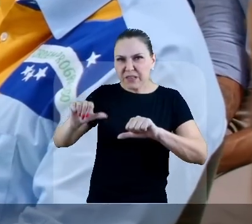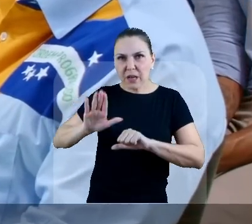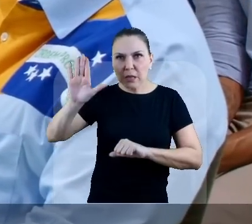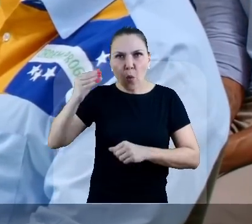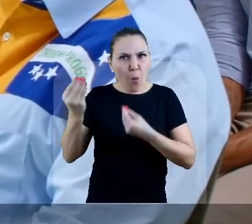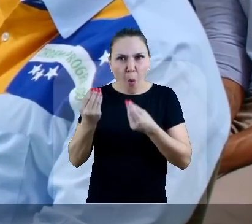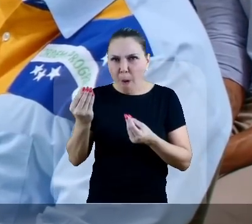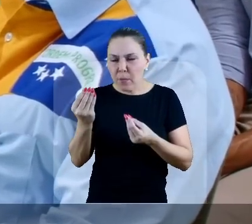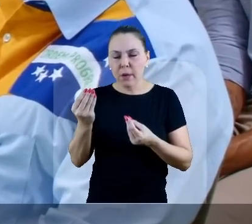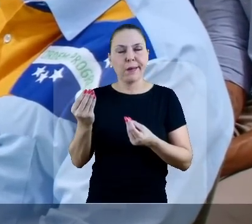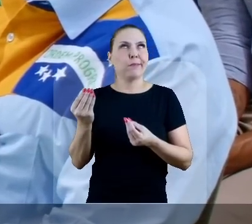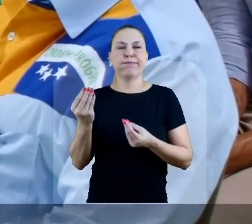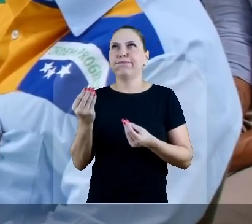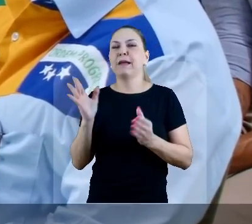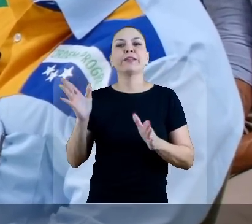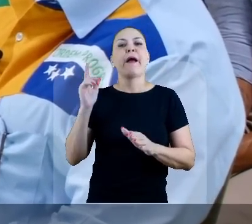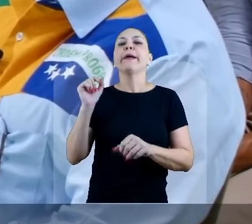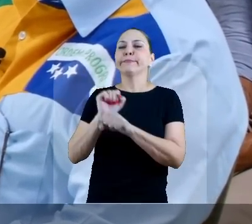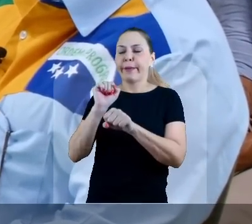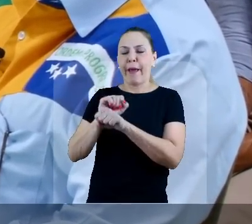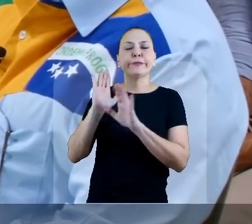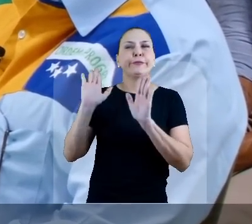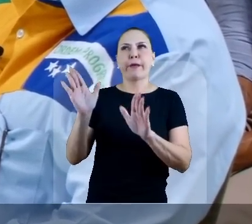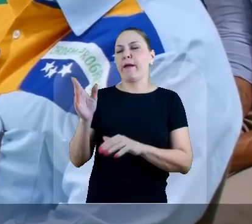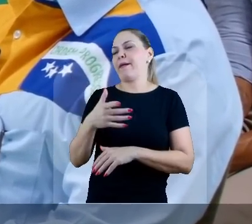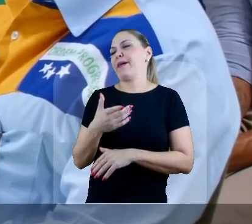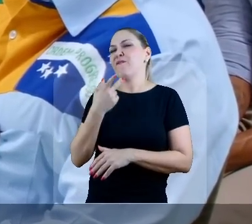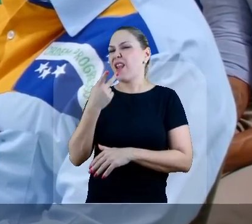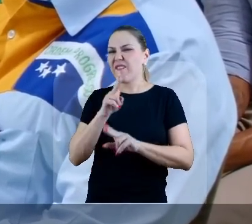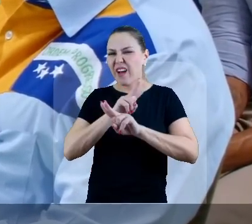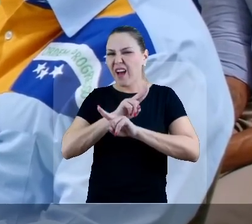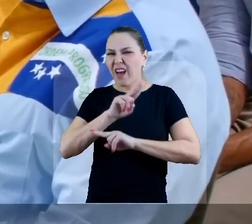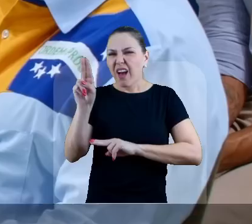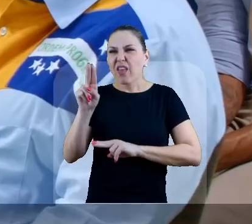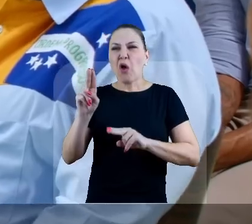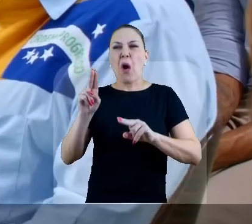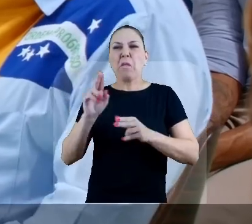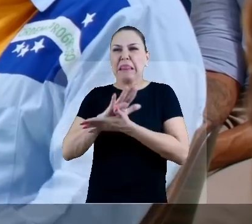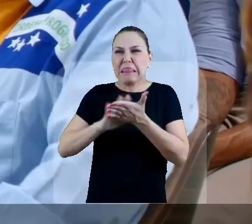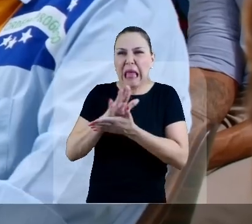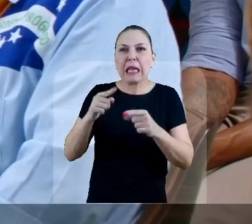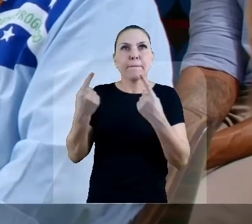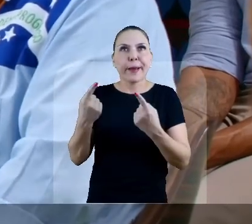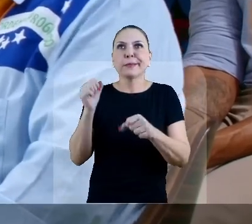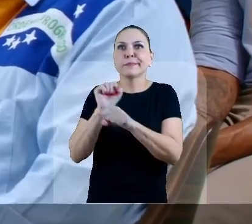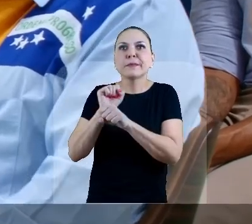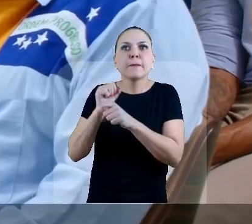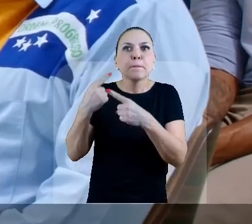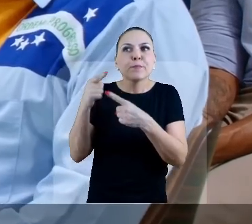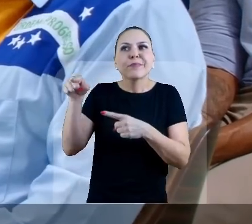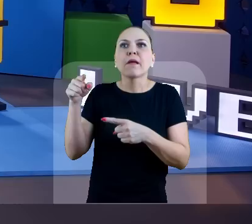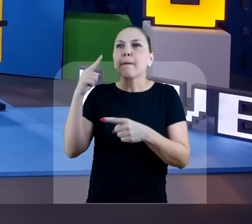uma loucura. E nós já esperávamos isso aí. Não falávamos, mas esperávamos. Porque só tem cometido com